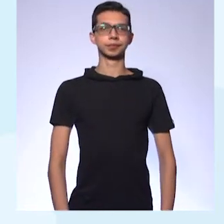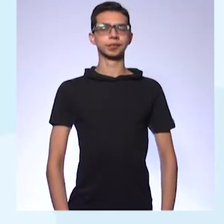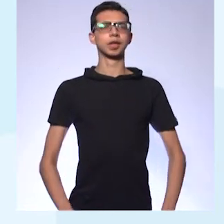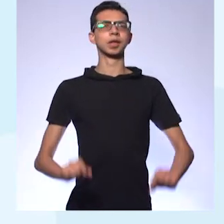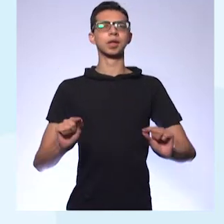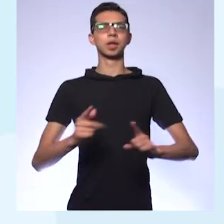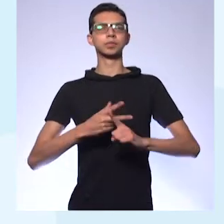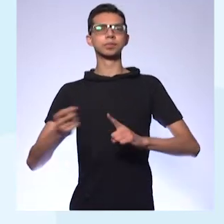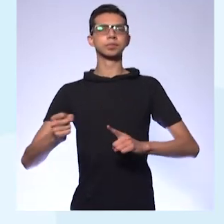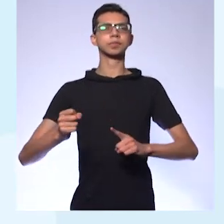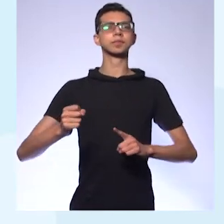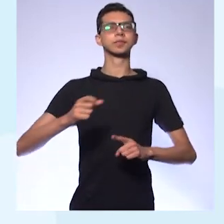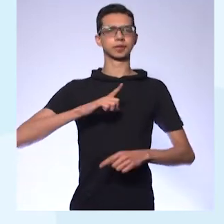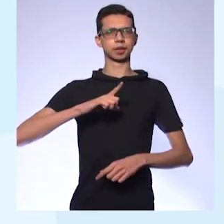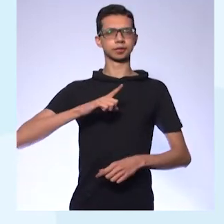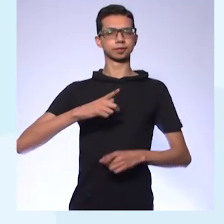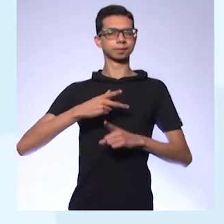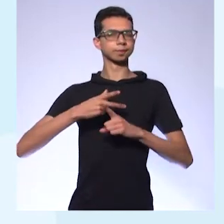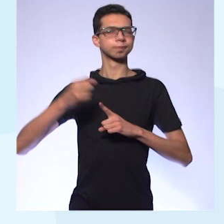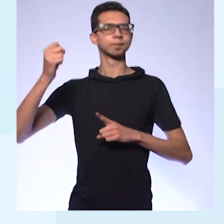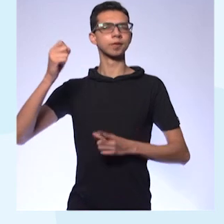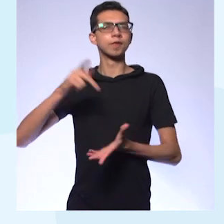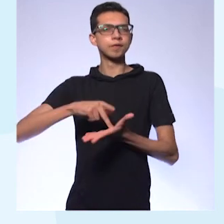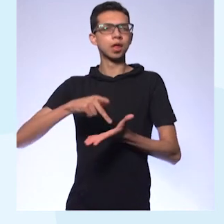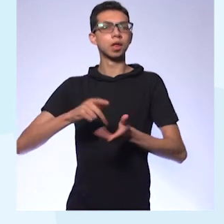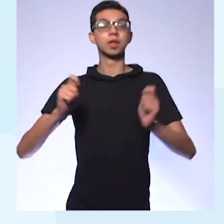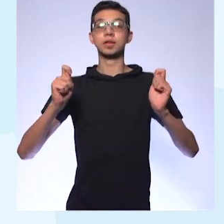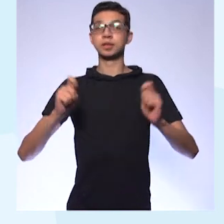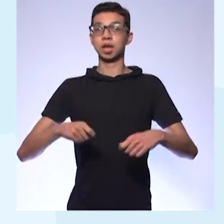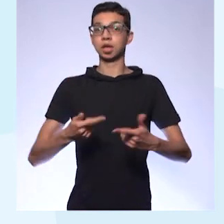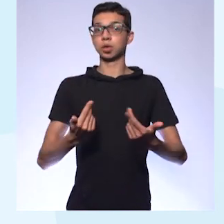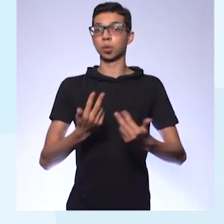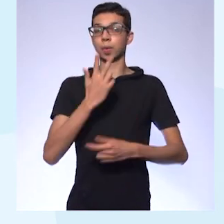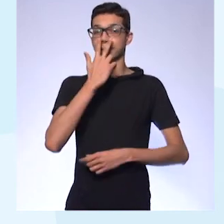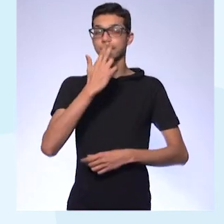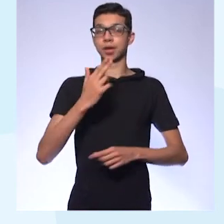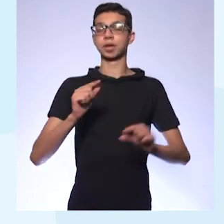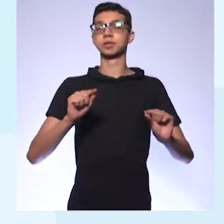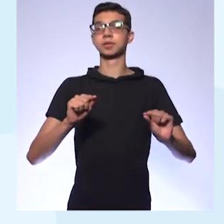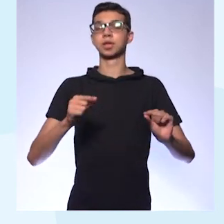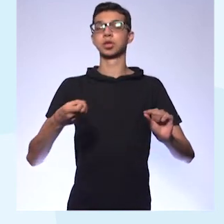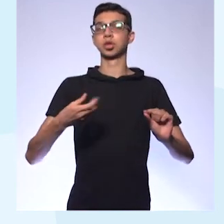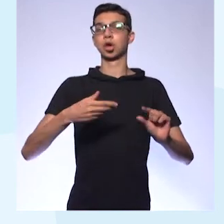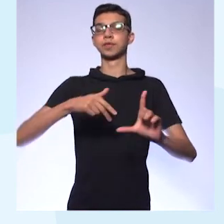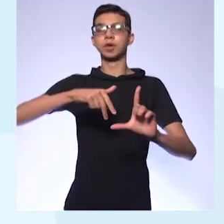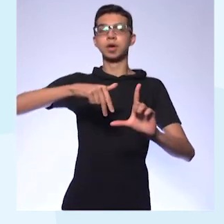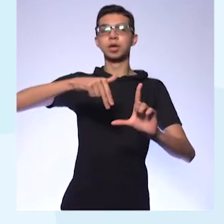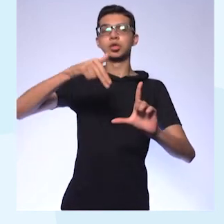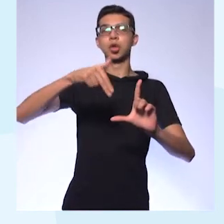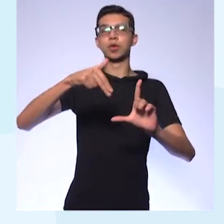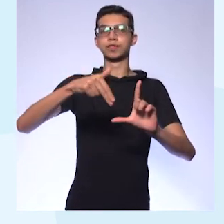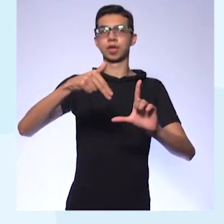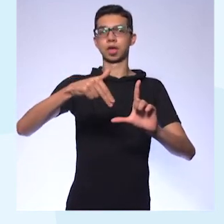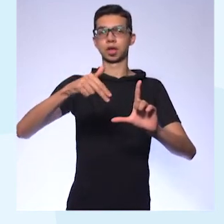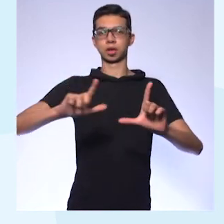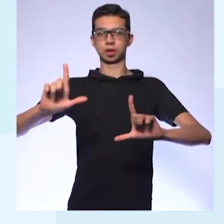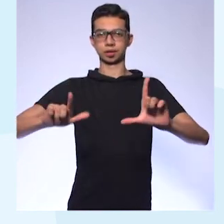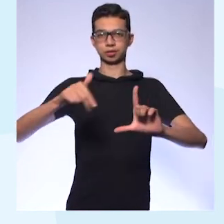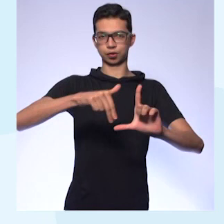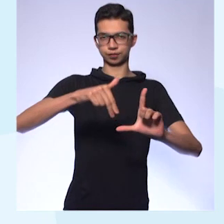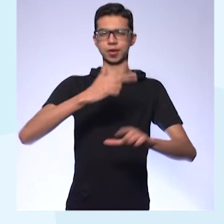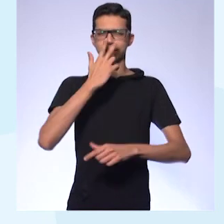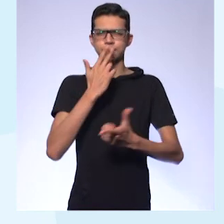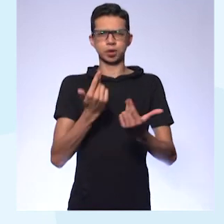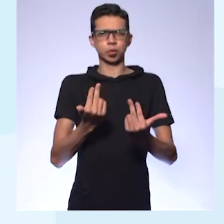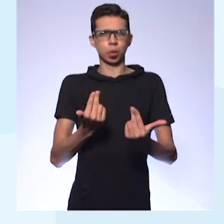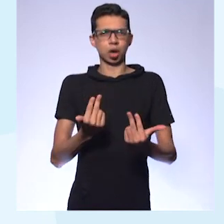né, as histórias de super-heróis, como as novas novelas de cavalaria? Ou seja, as histórias de heróis de hoje são